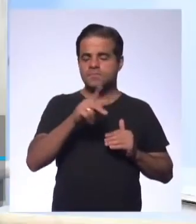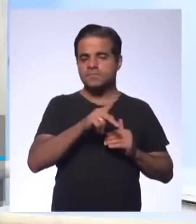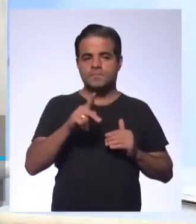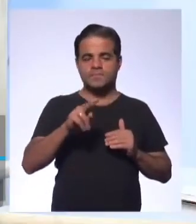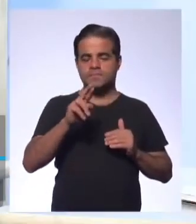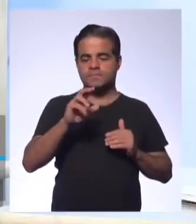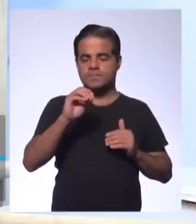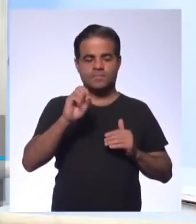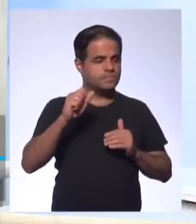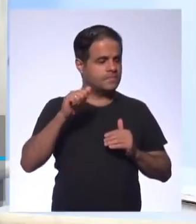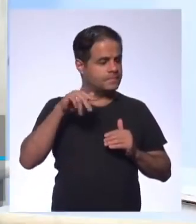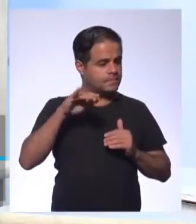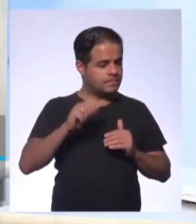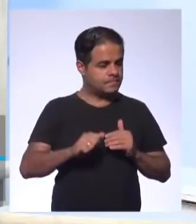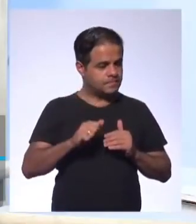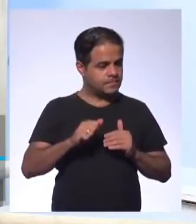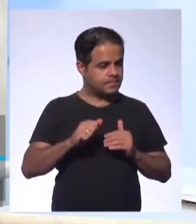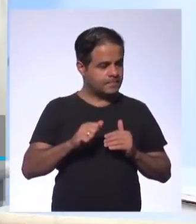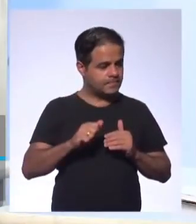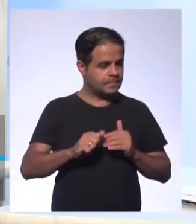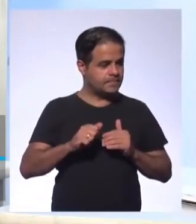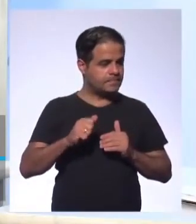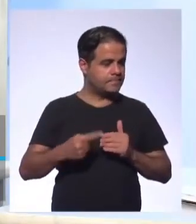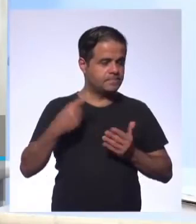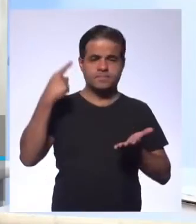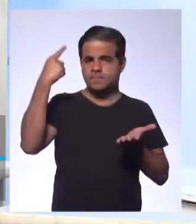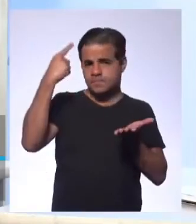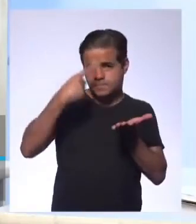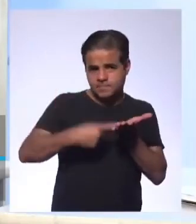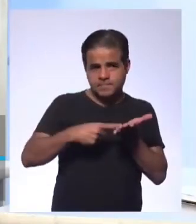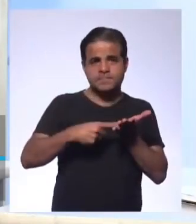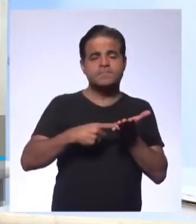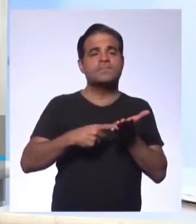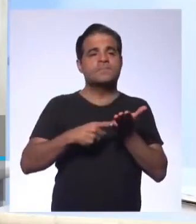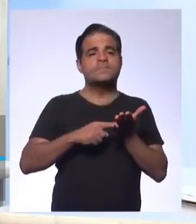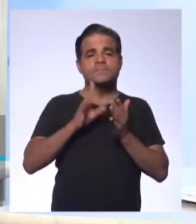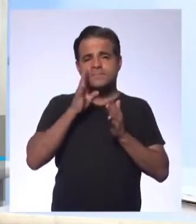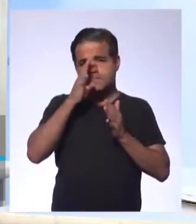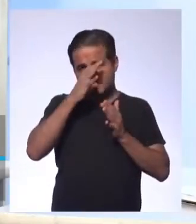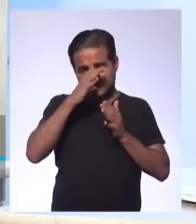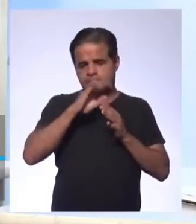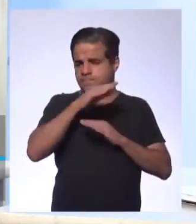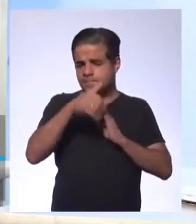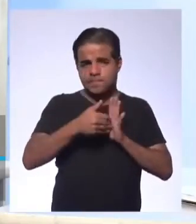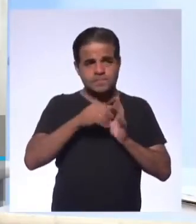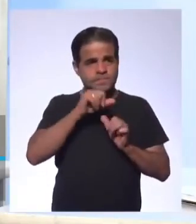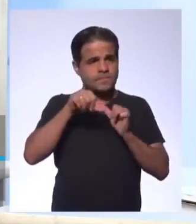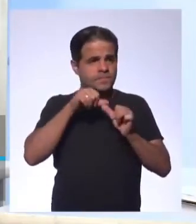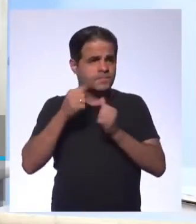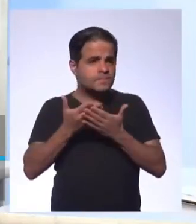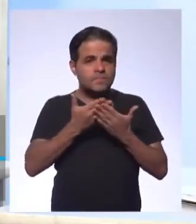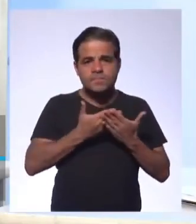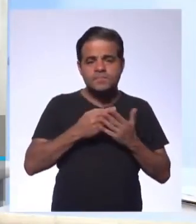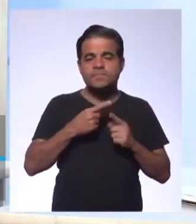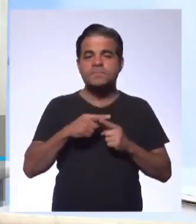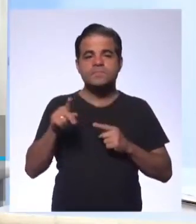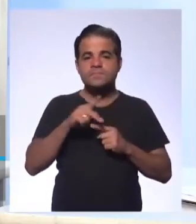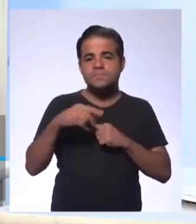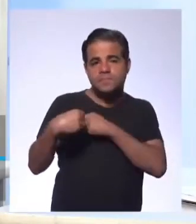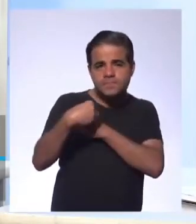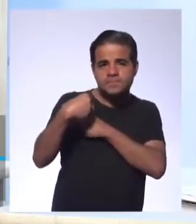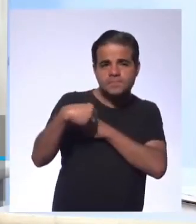Rosângela, pacto de fidelidade. Ah, pessoal, que bom que vocês estão gostando da aula. Fico muito feliz. Assim, muito do que eu estou mudando nas minhas aulas é porque os professores